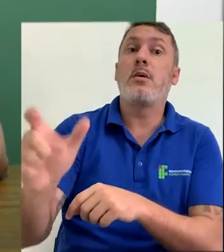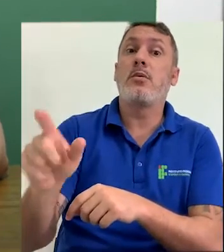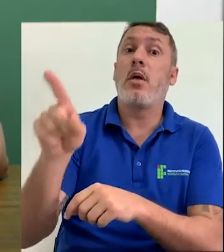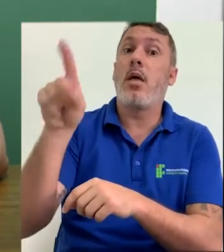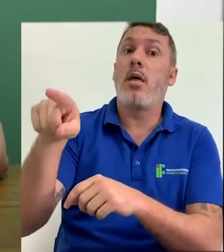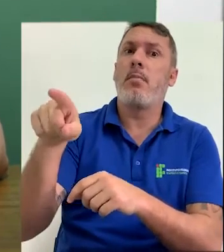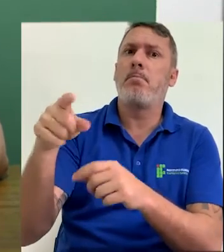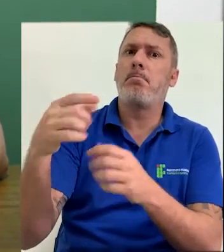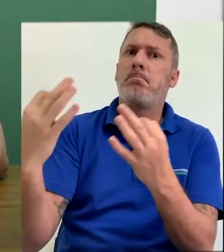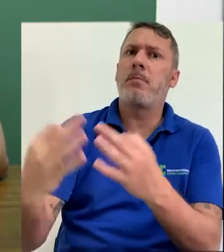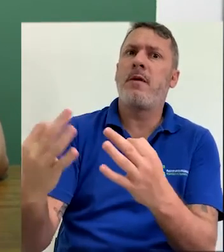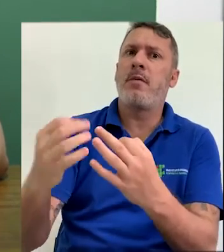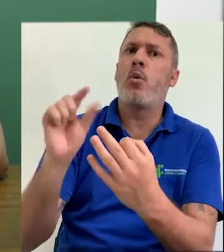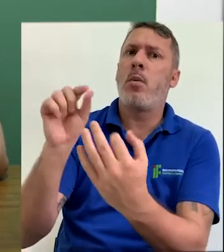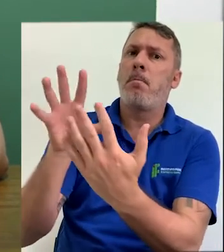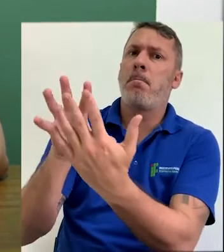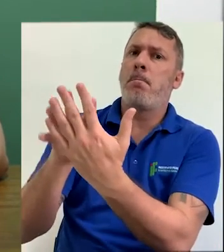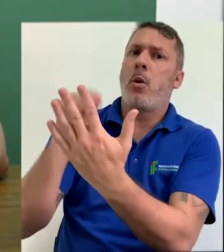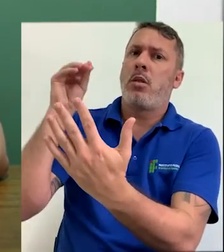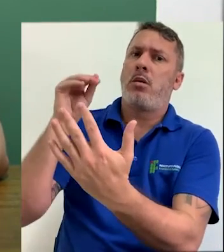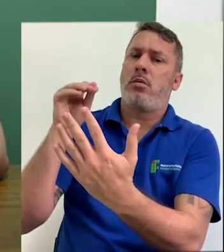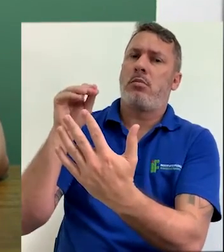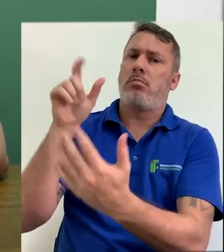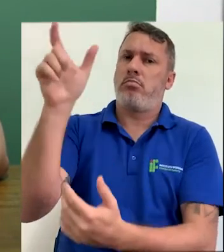assim procurar pessoas exemplos?